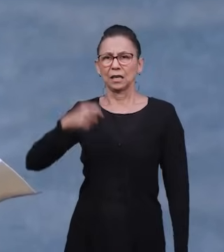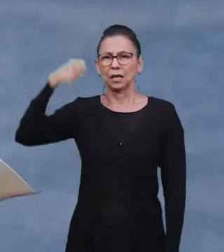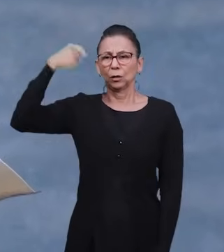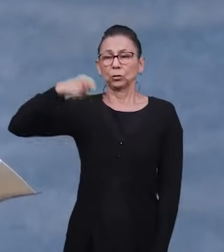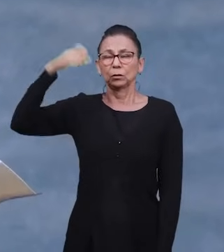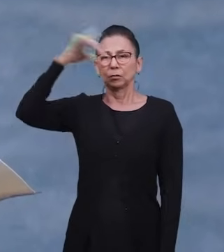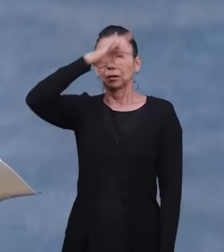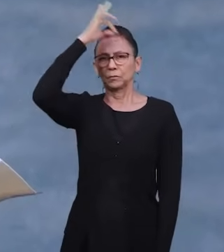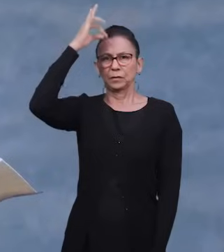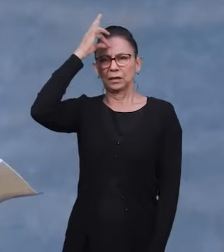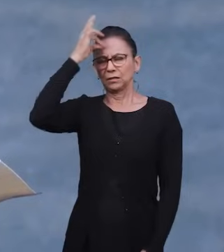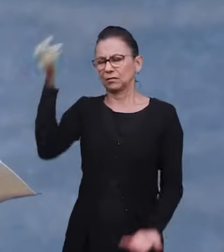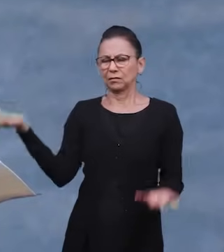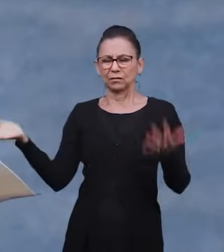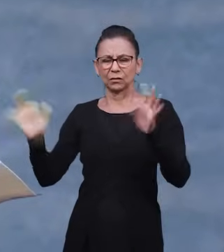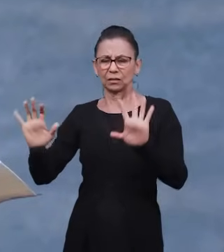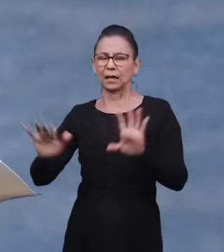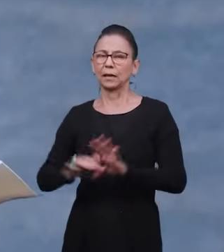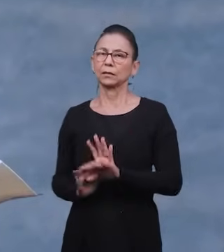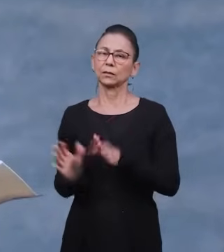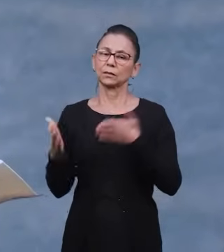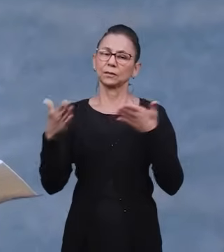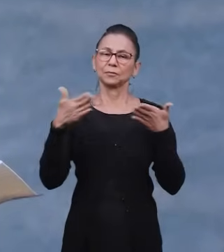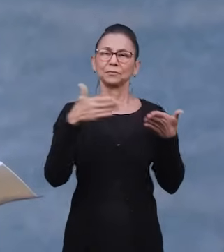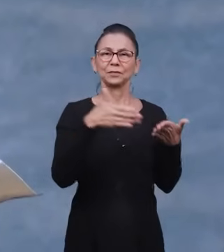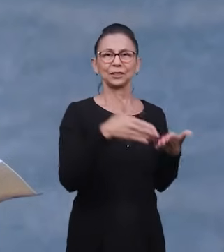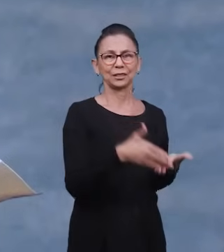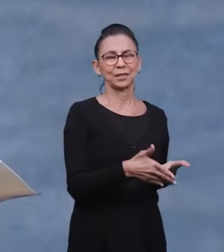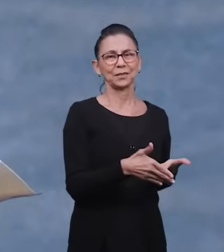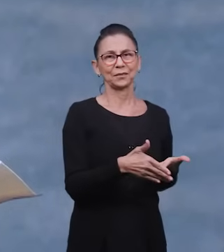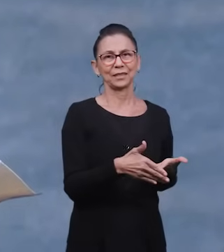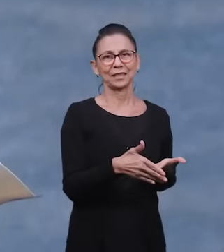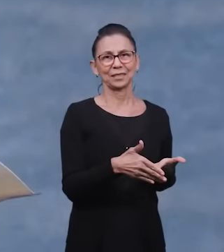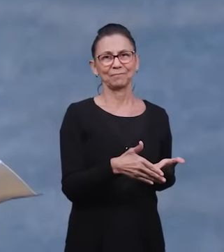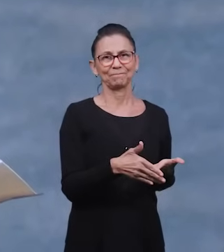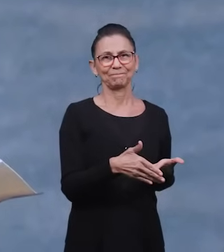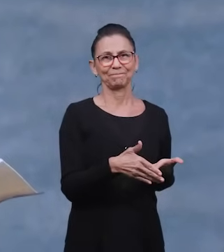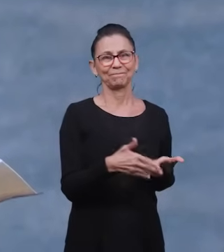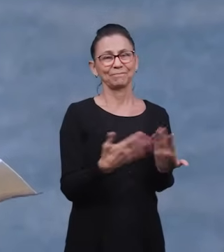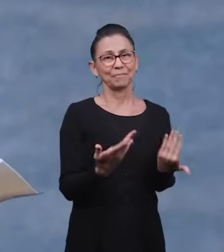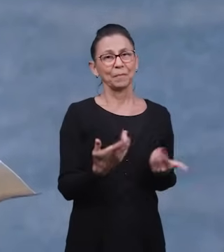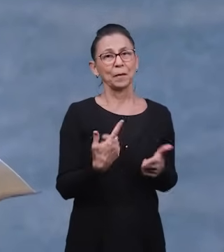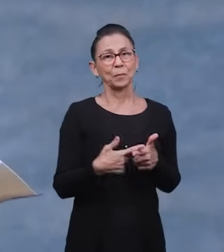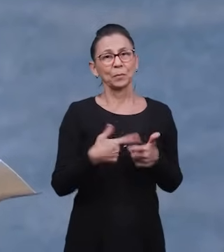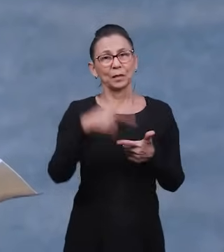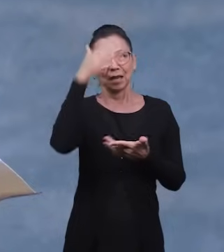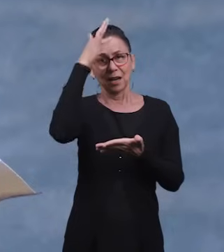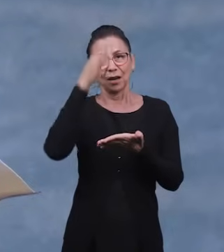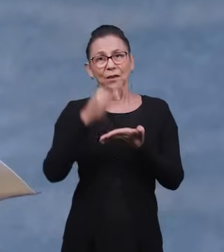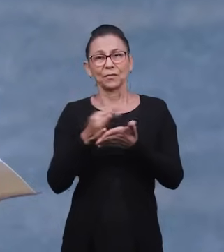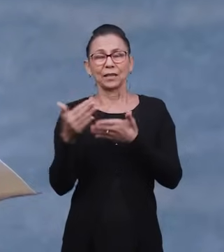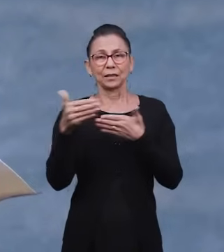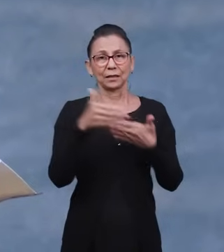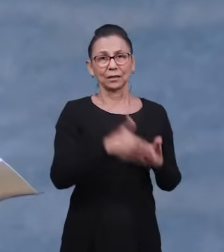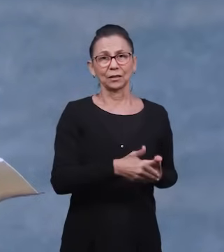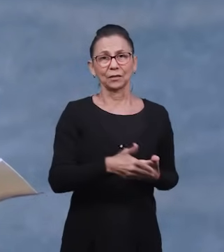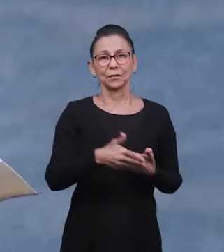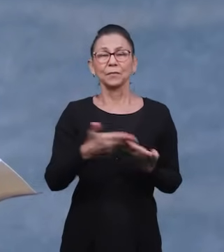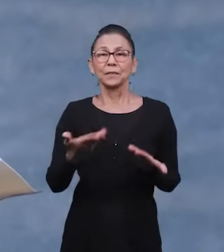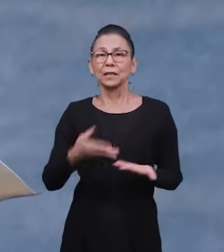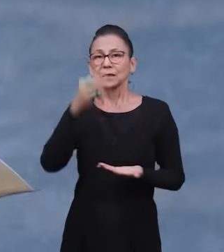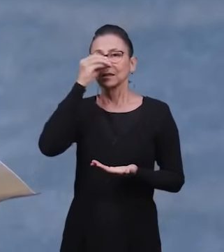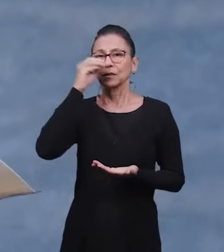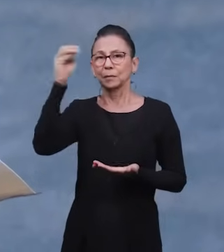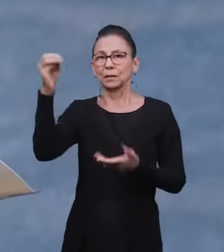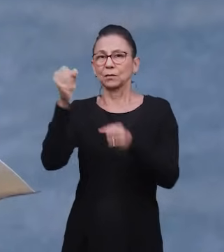a autoridade e se desvia. Ele se torna um apóstata porque ele negou aquilo que viveu, negou